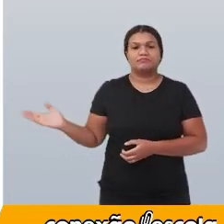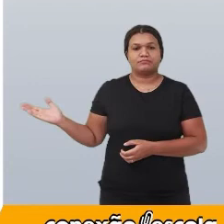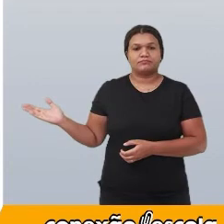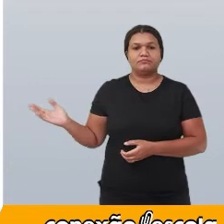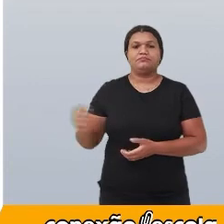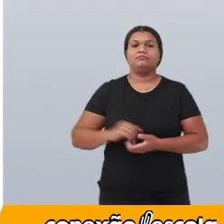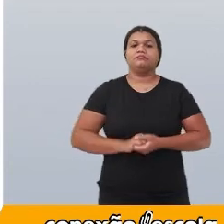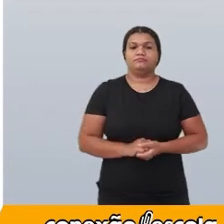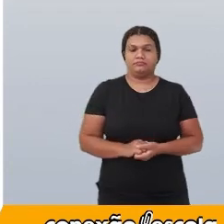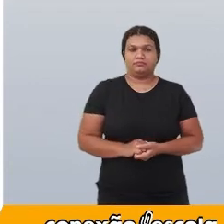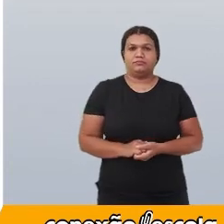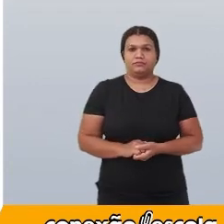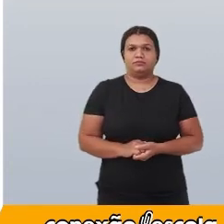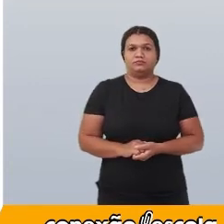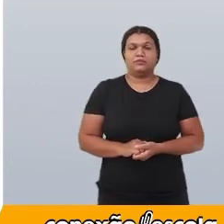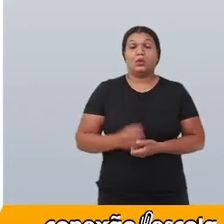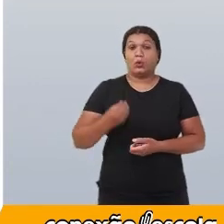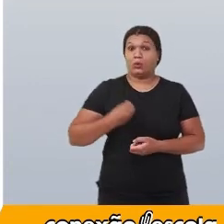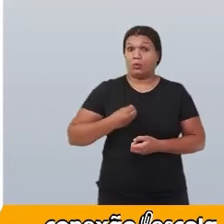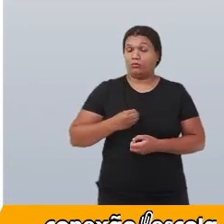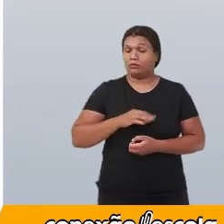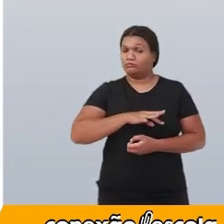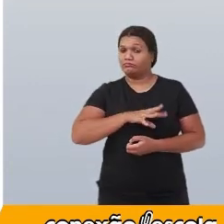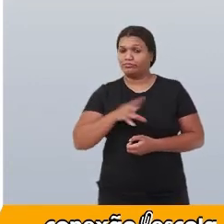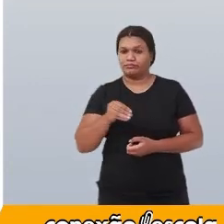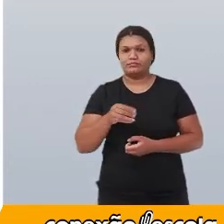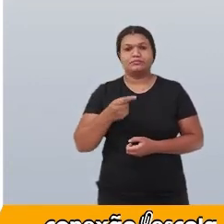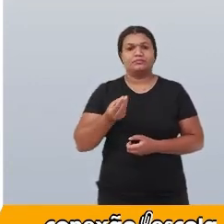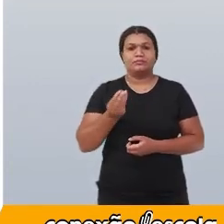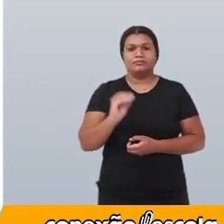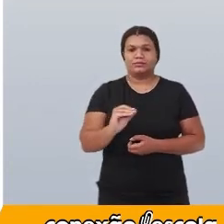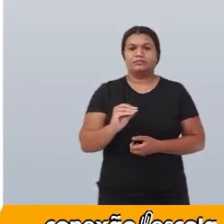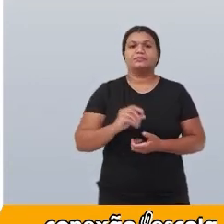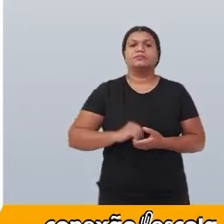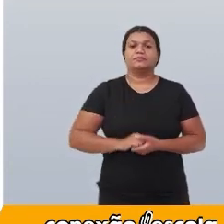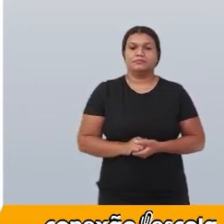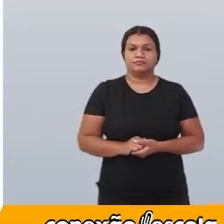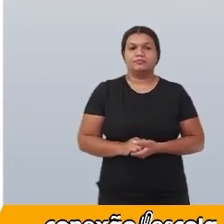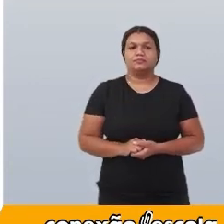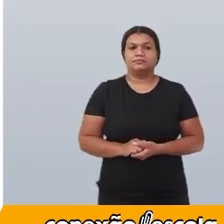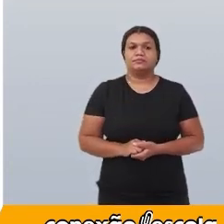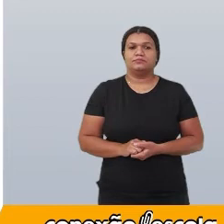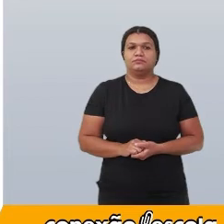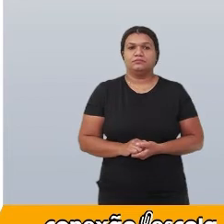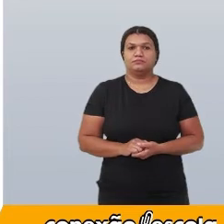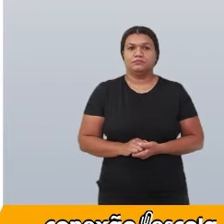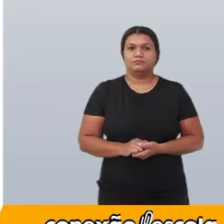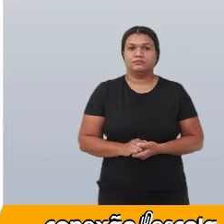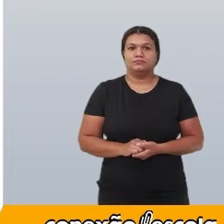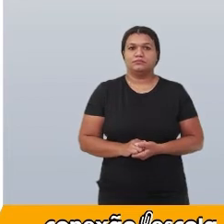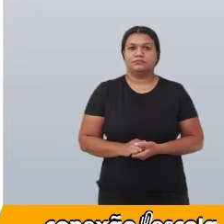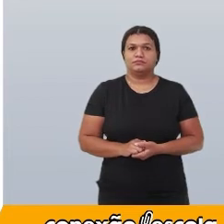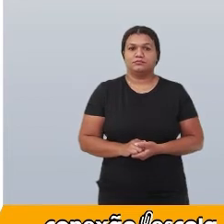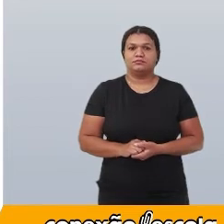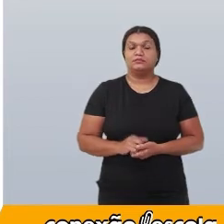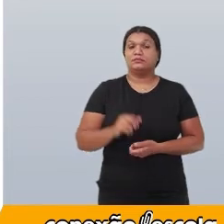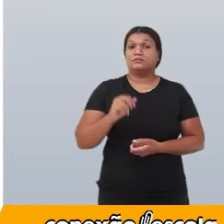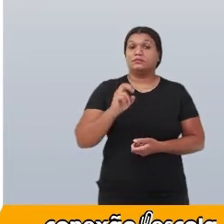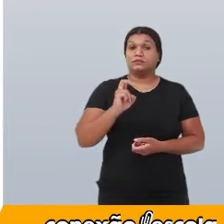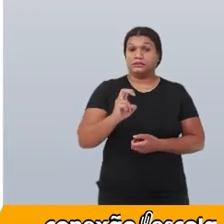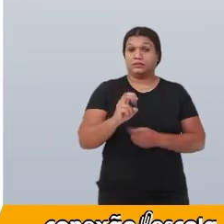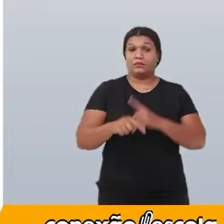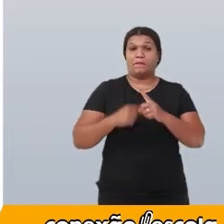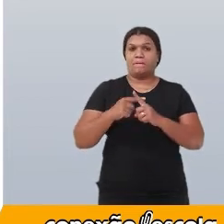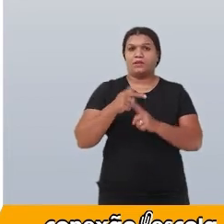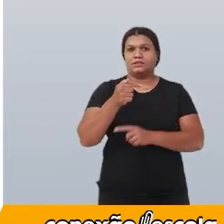da adição nos números inteiros, da parte inteira desses números. 5